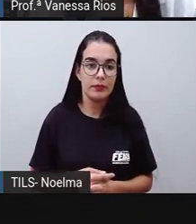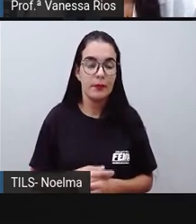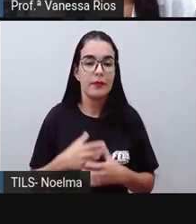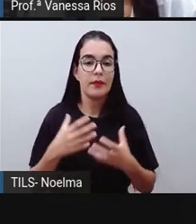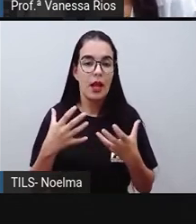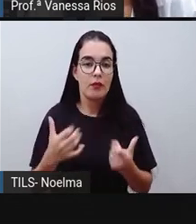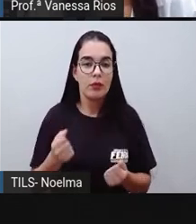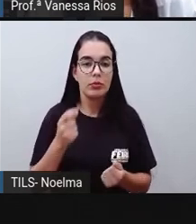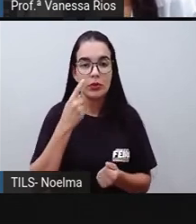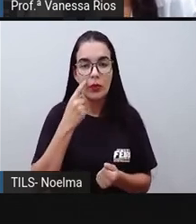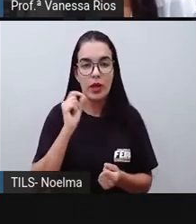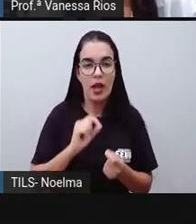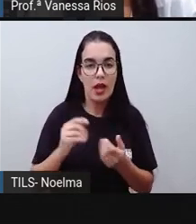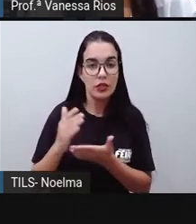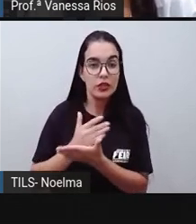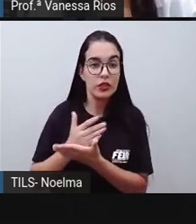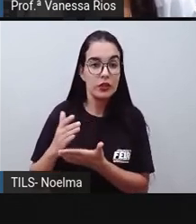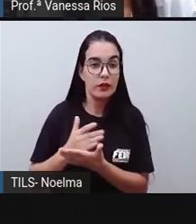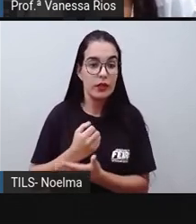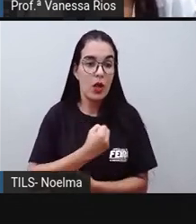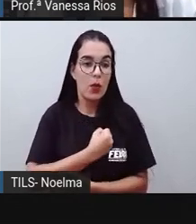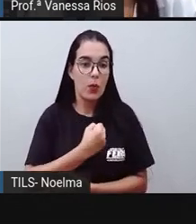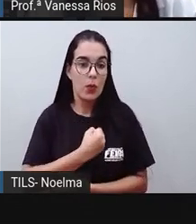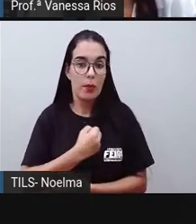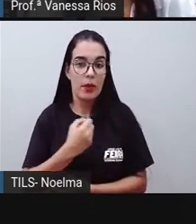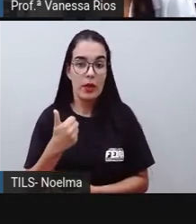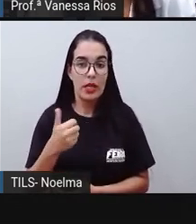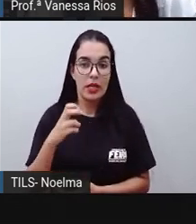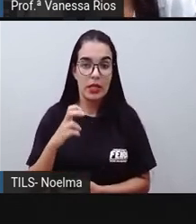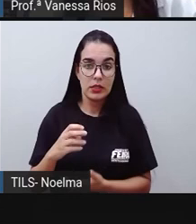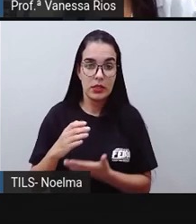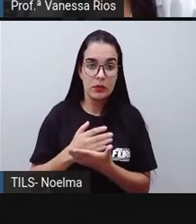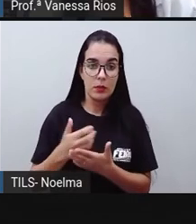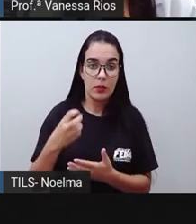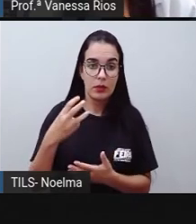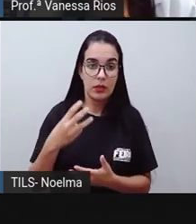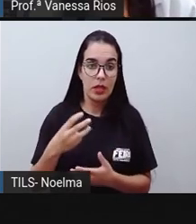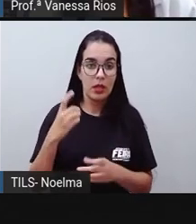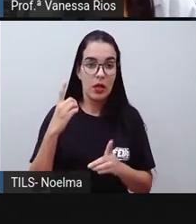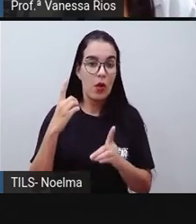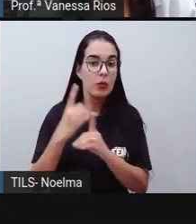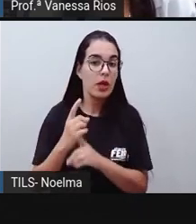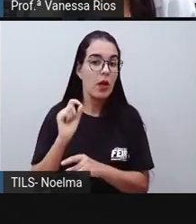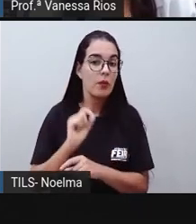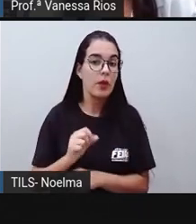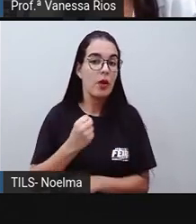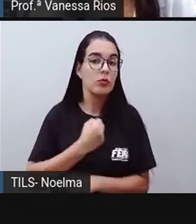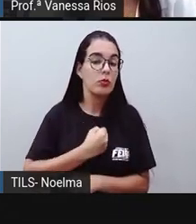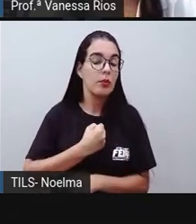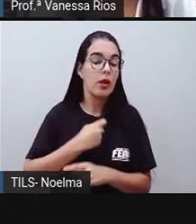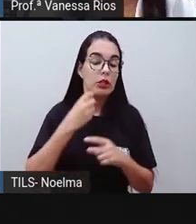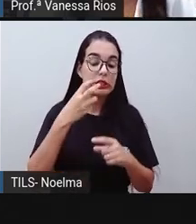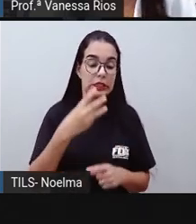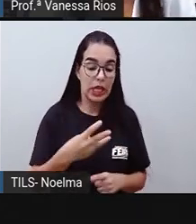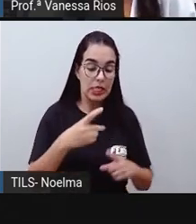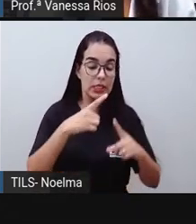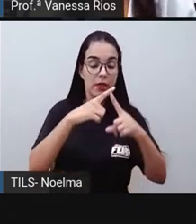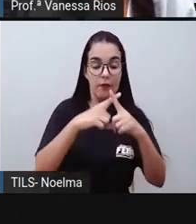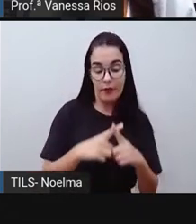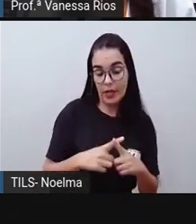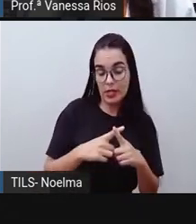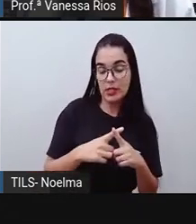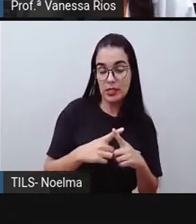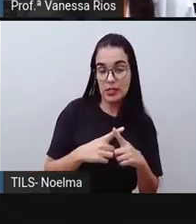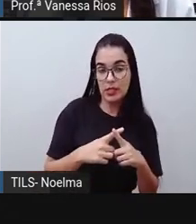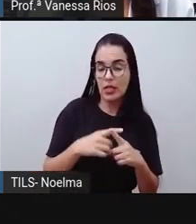Vamos agora, então, realizar a divisão do número 15 por 3. Então, nós vamos encontrar um número que, multiplicado por 3, seja igual